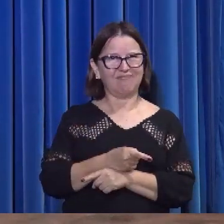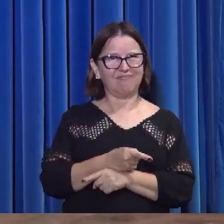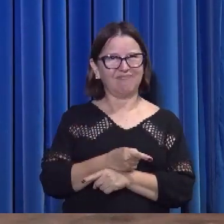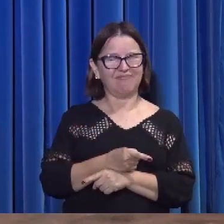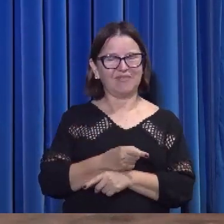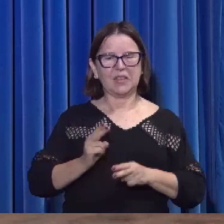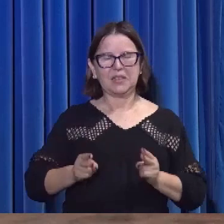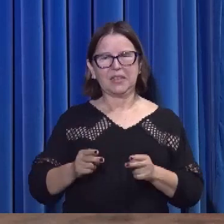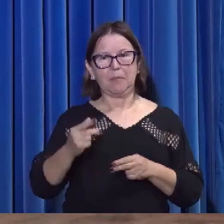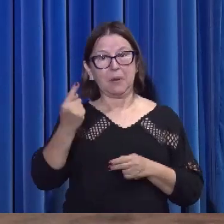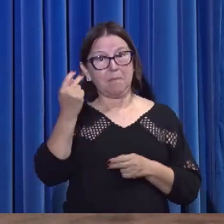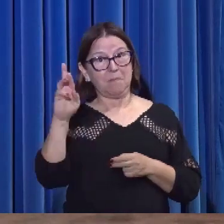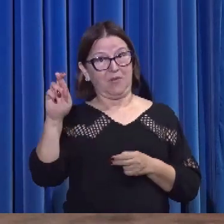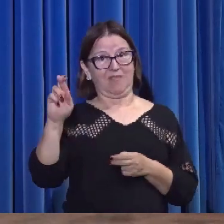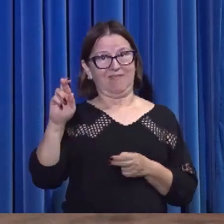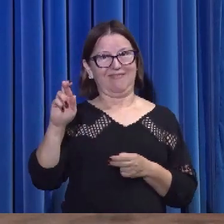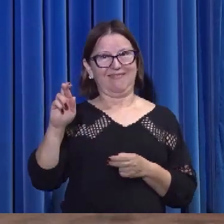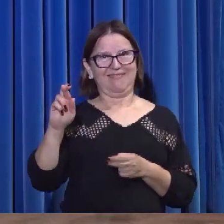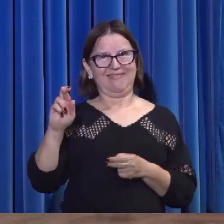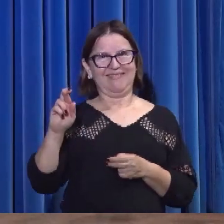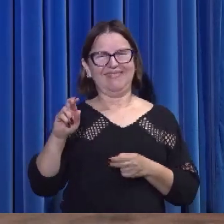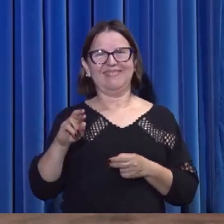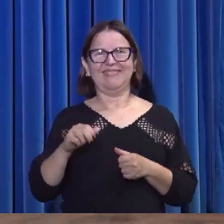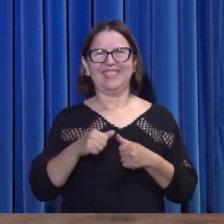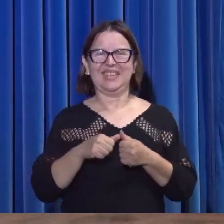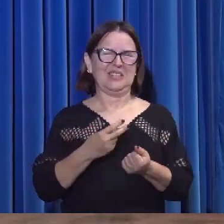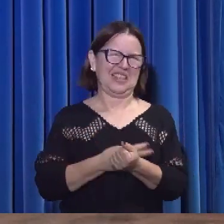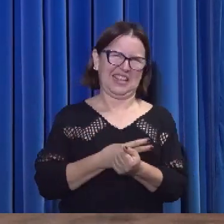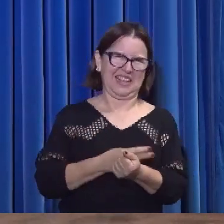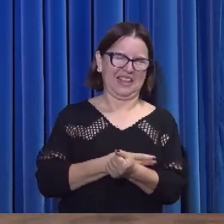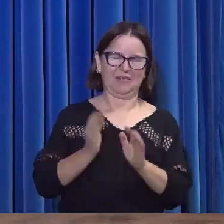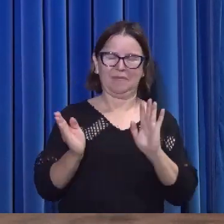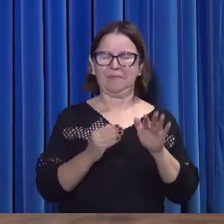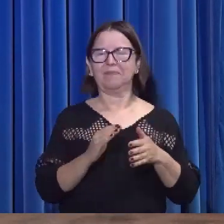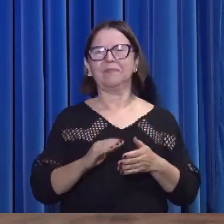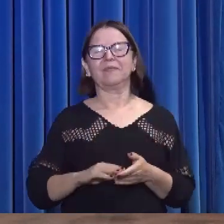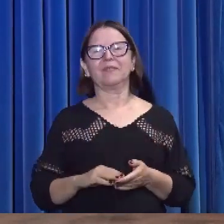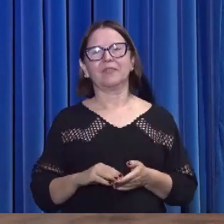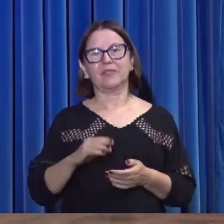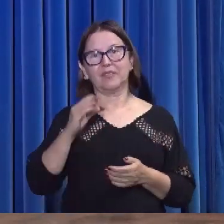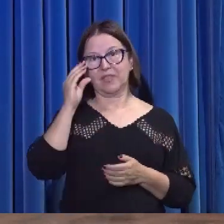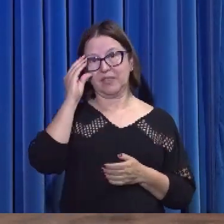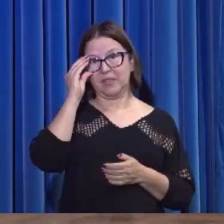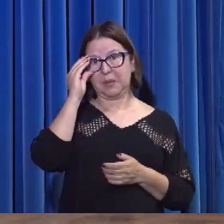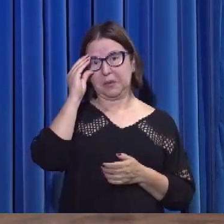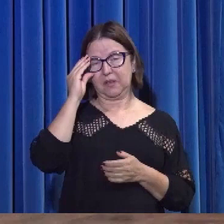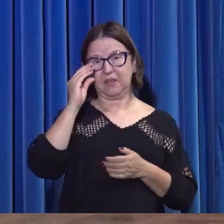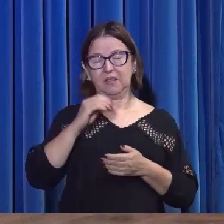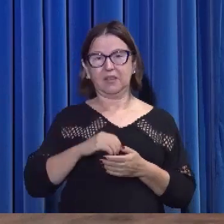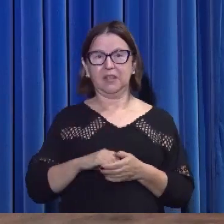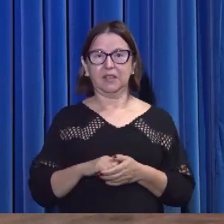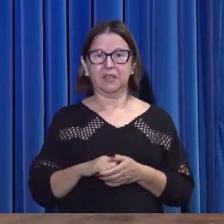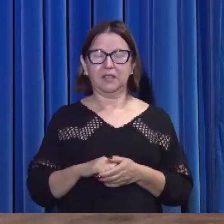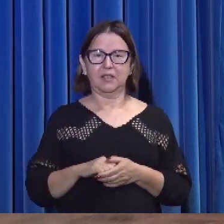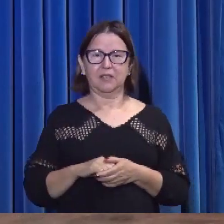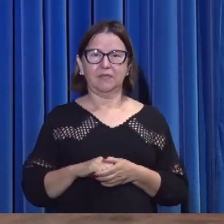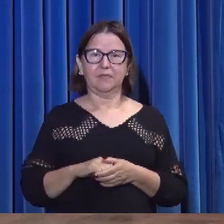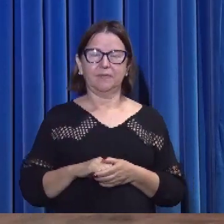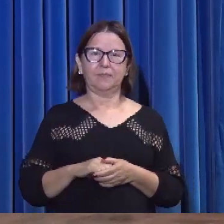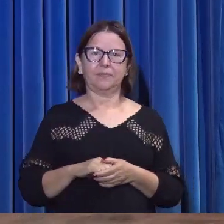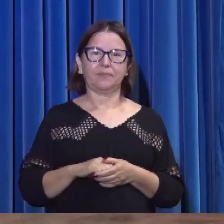entre homens mortais, viveríamos com um pouco mais de intensidade e